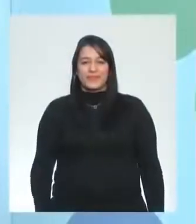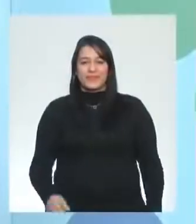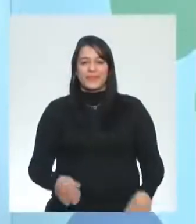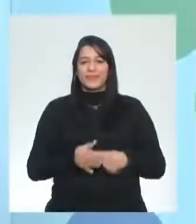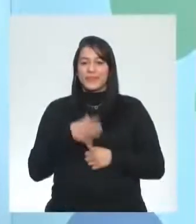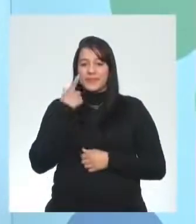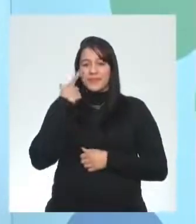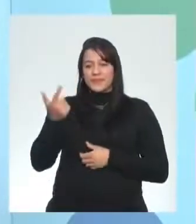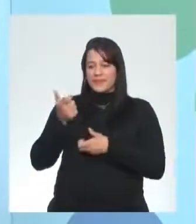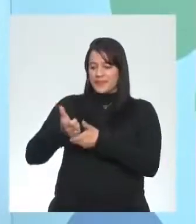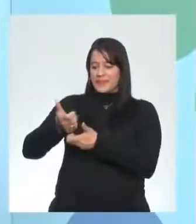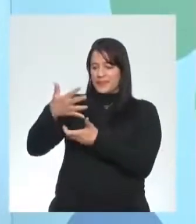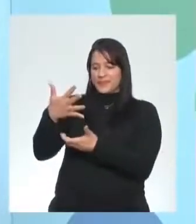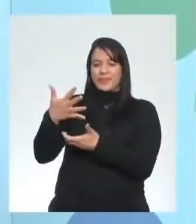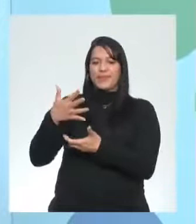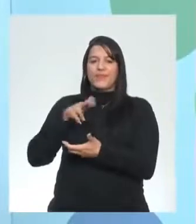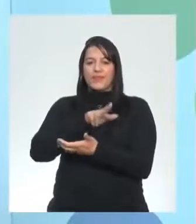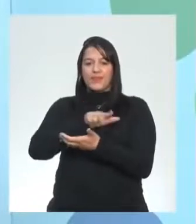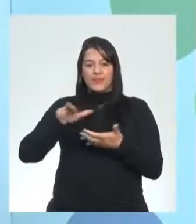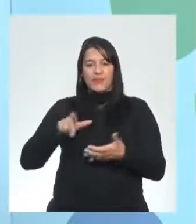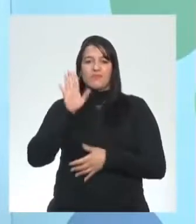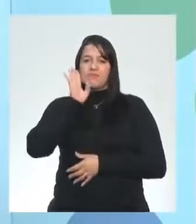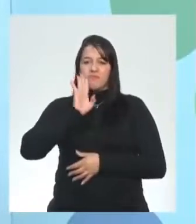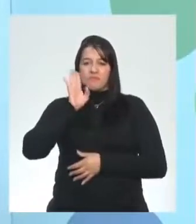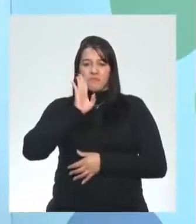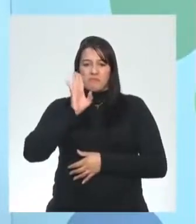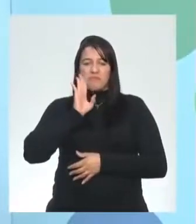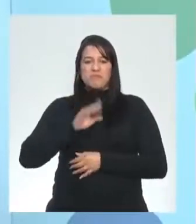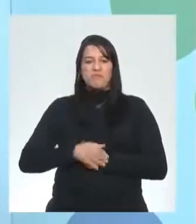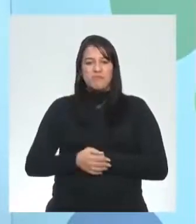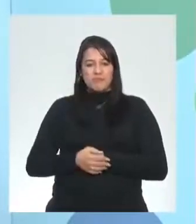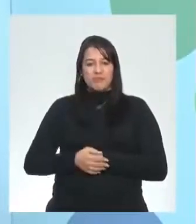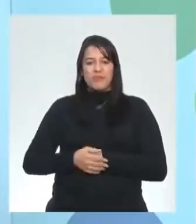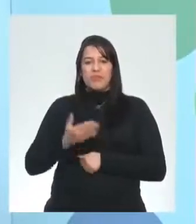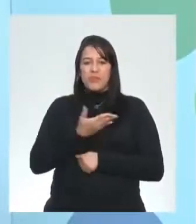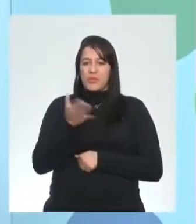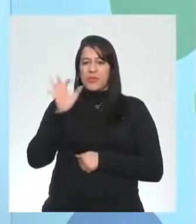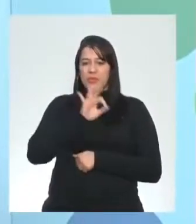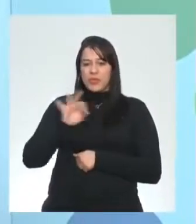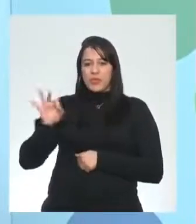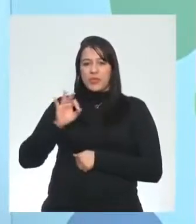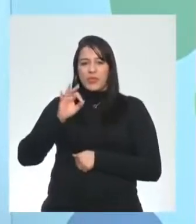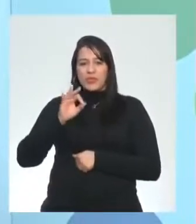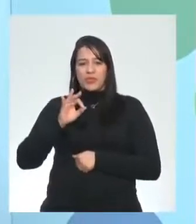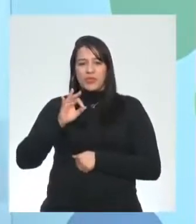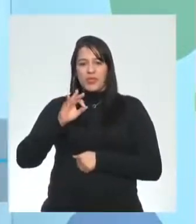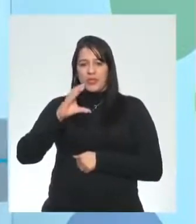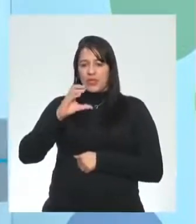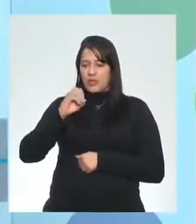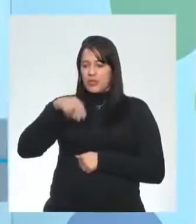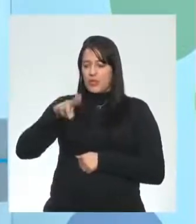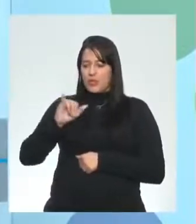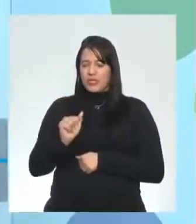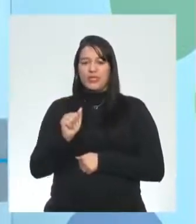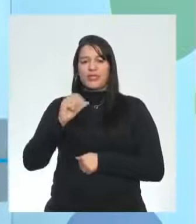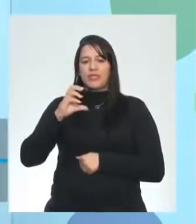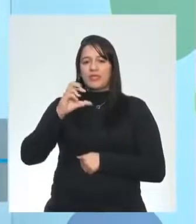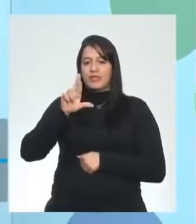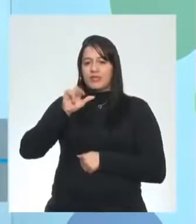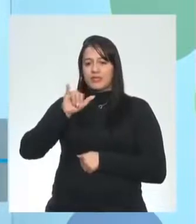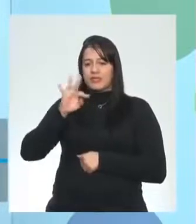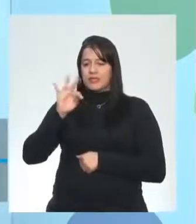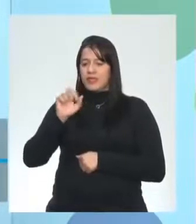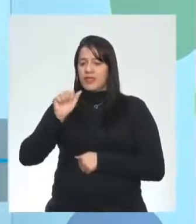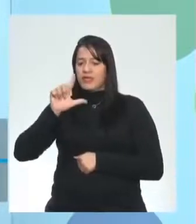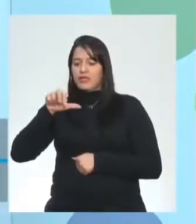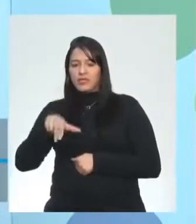Olha a interação do pessoal aqui, muito bacana. Olha o pessoal da córnea, pupila, cristalino. Professor Henrique aqui,